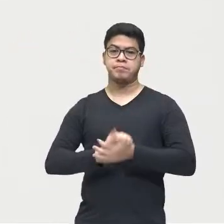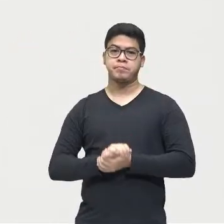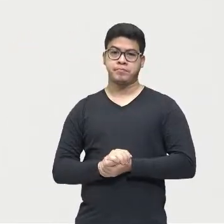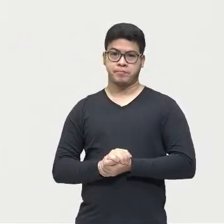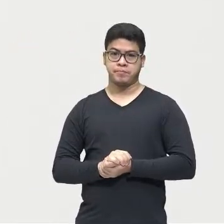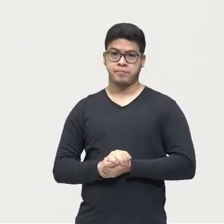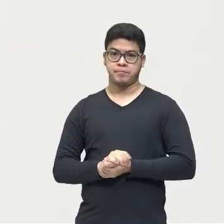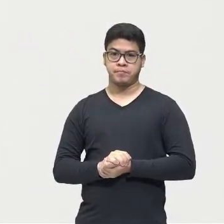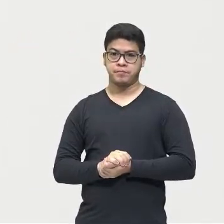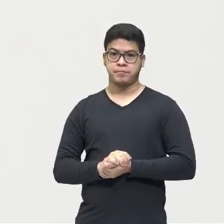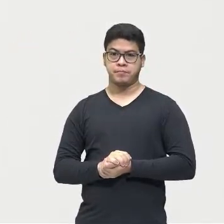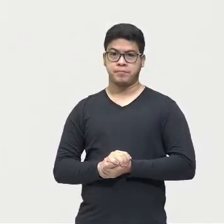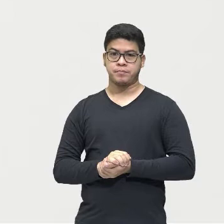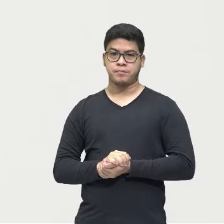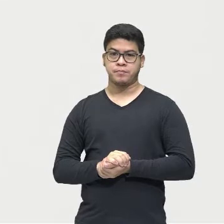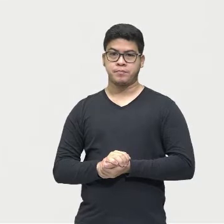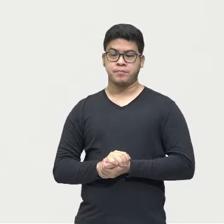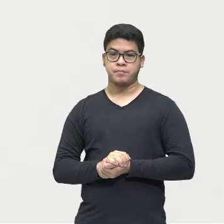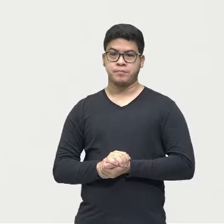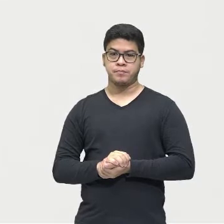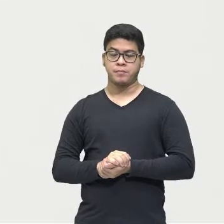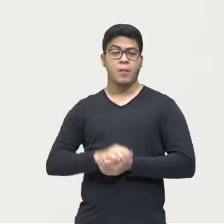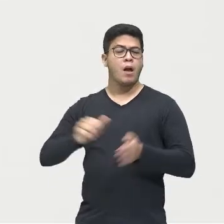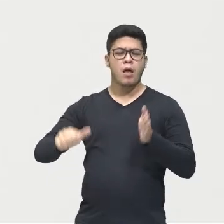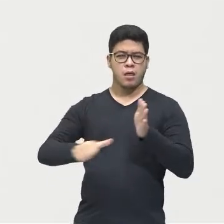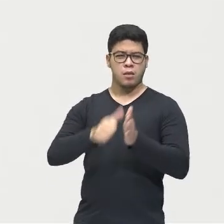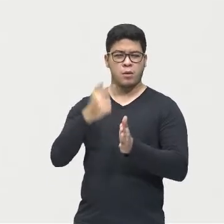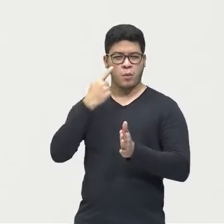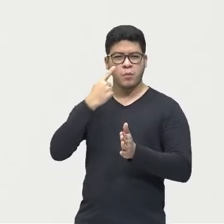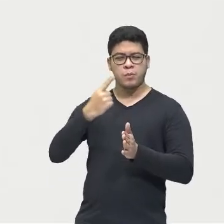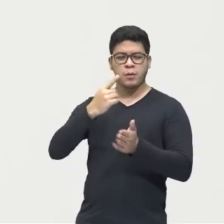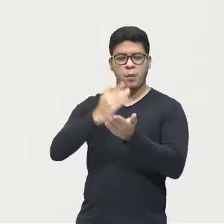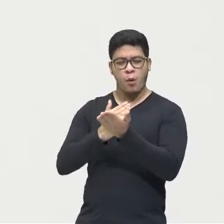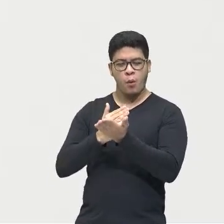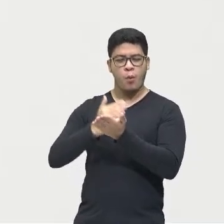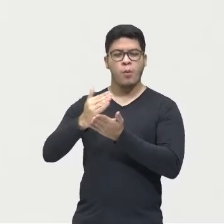são esses aí os primeiros, né,